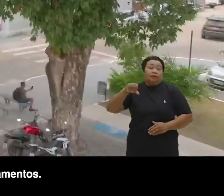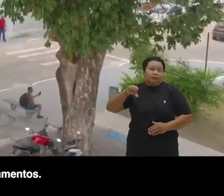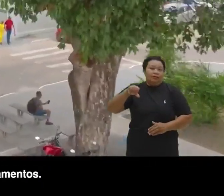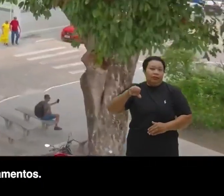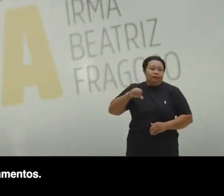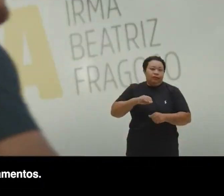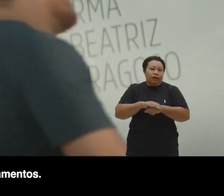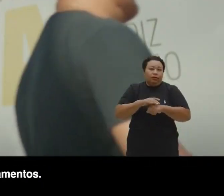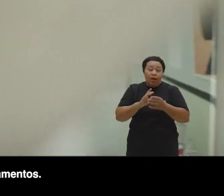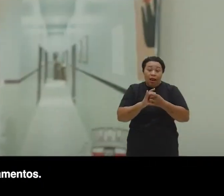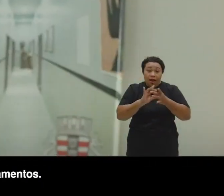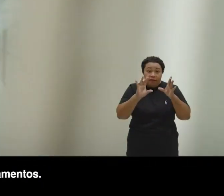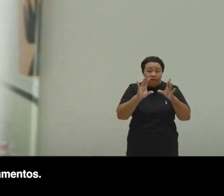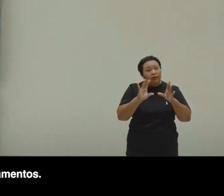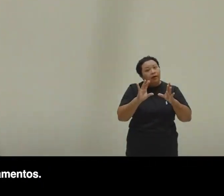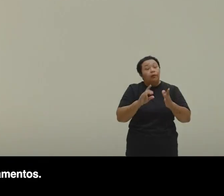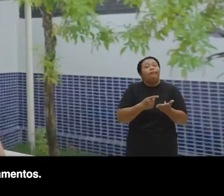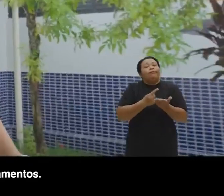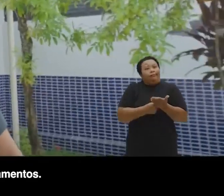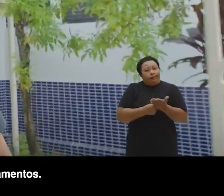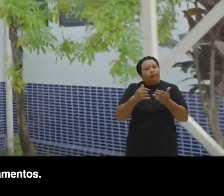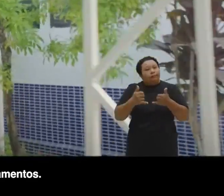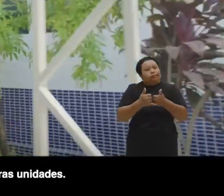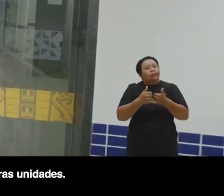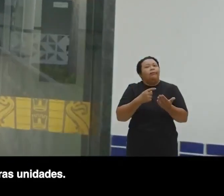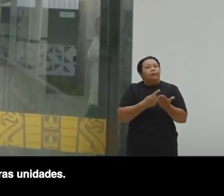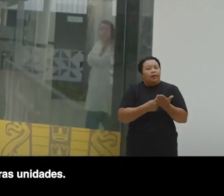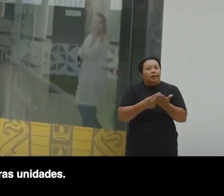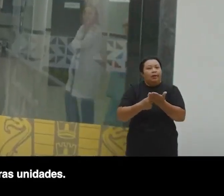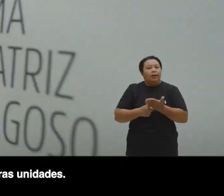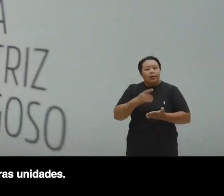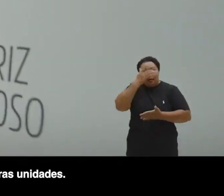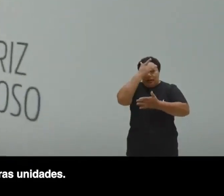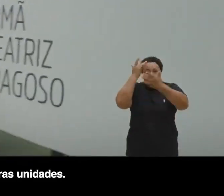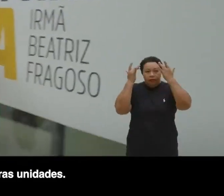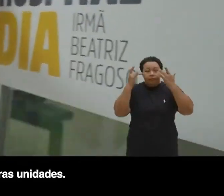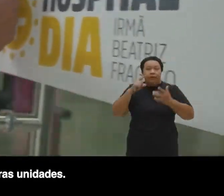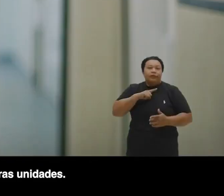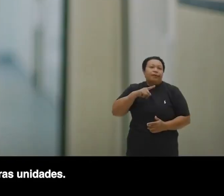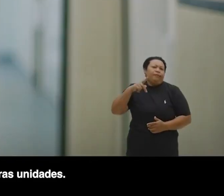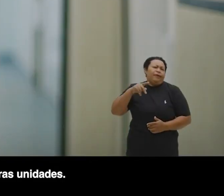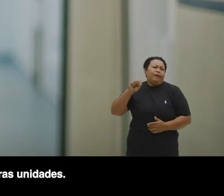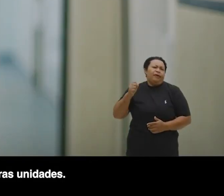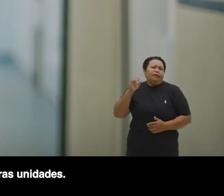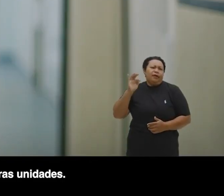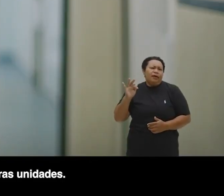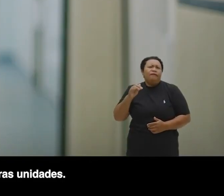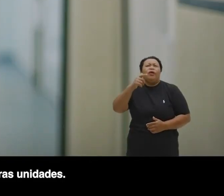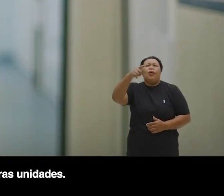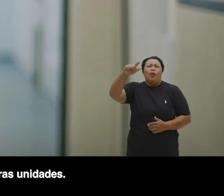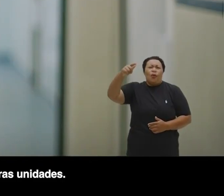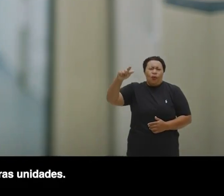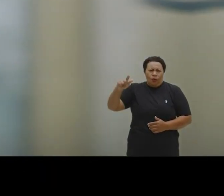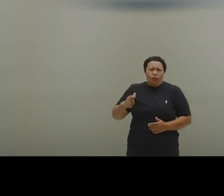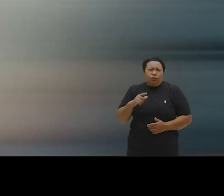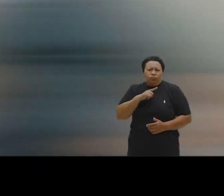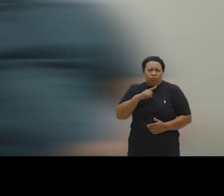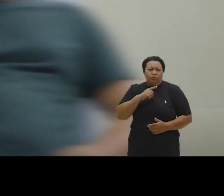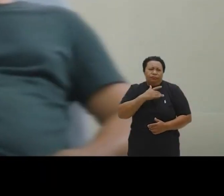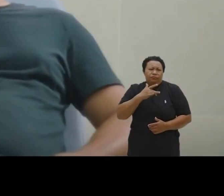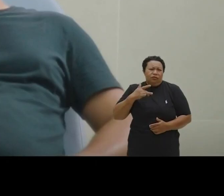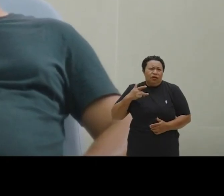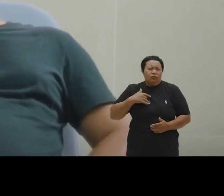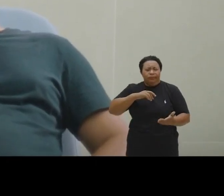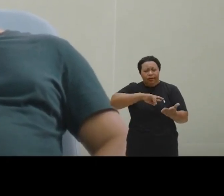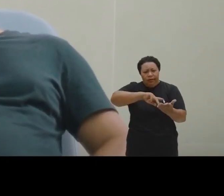Ele não é de livre demanda, e sim é de agendamentos. Esse paciente, ele é encaminhado do PSF, né, de outras unidades. Então,